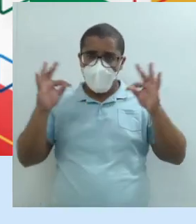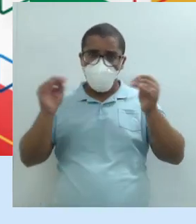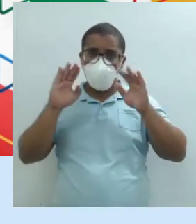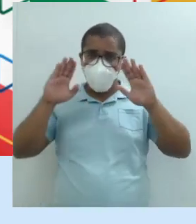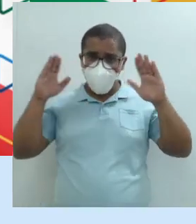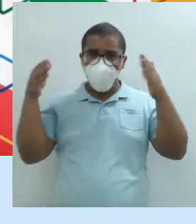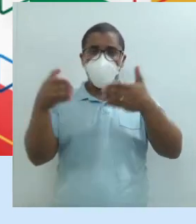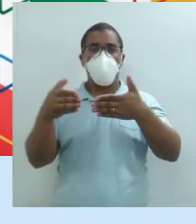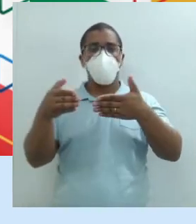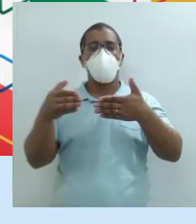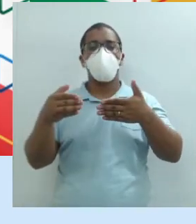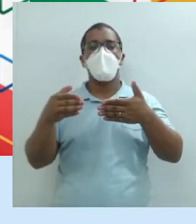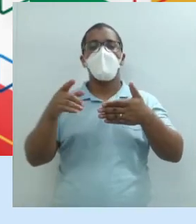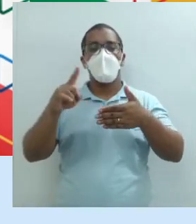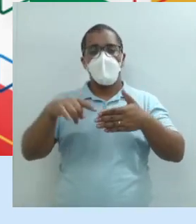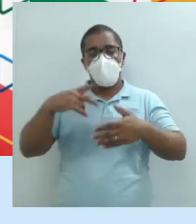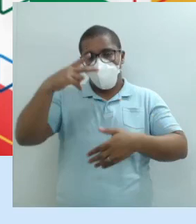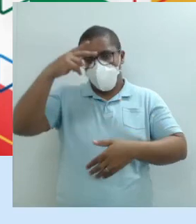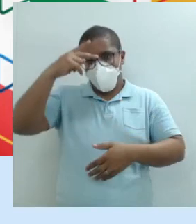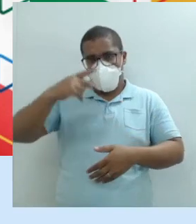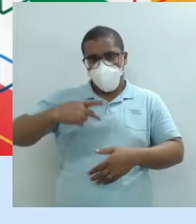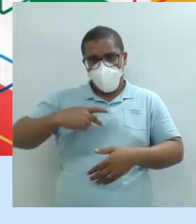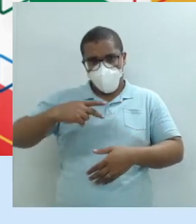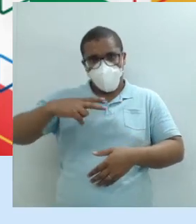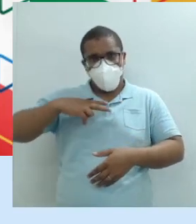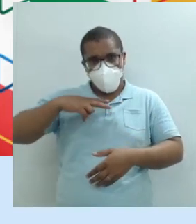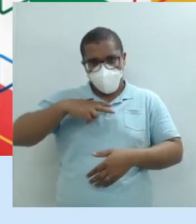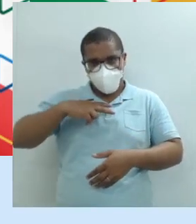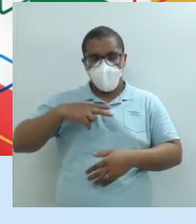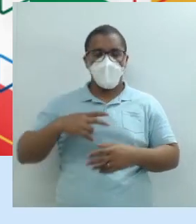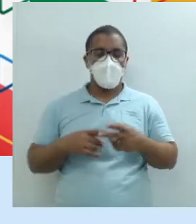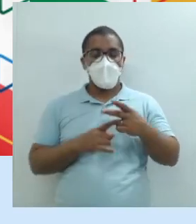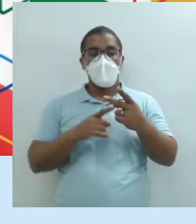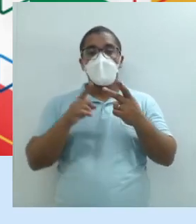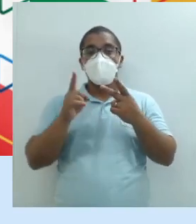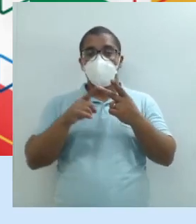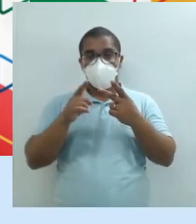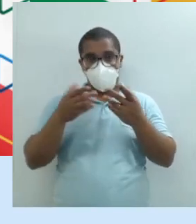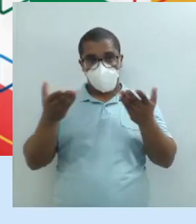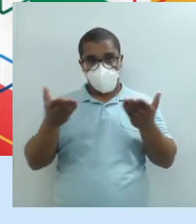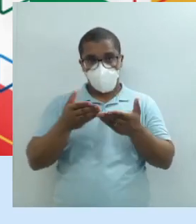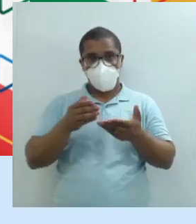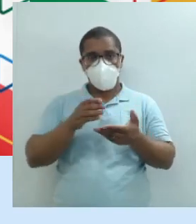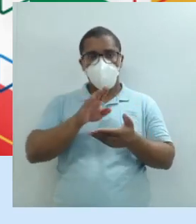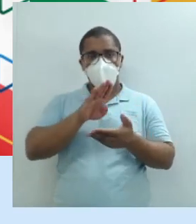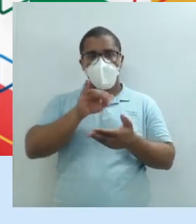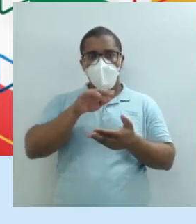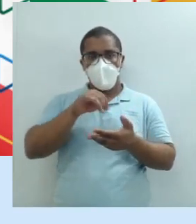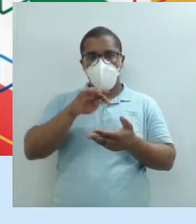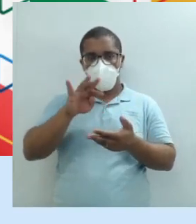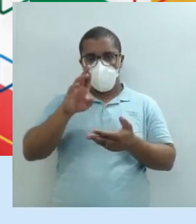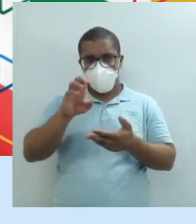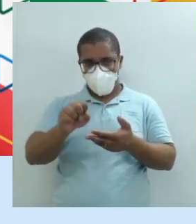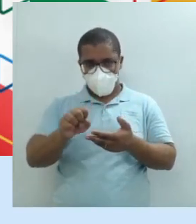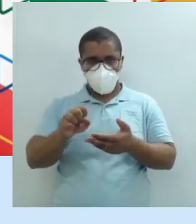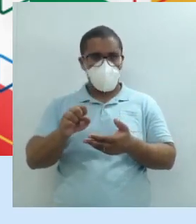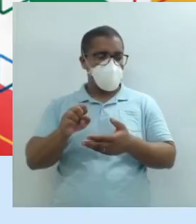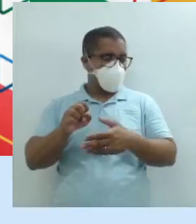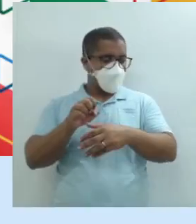respeito ao pessoal. Nesse segundo bimestre, né, que a gente está trabalhando a